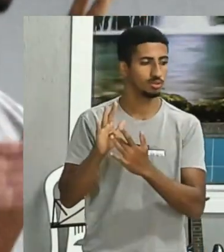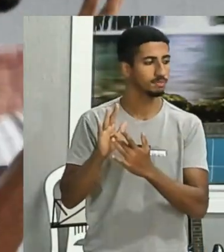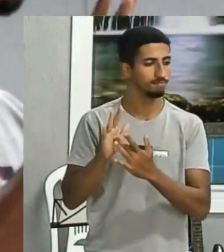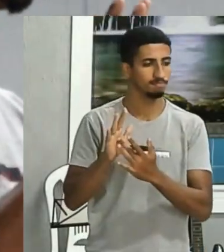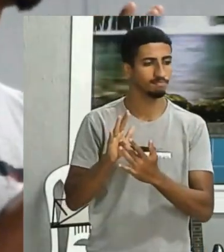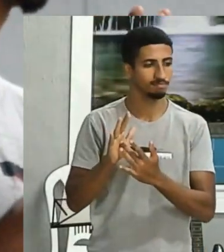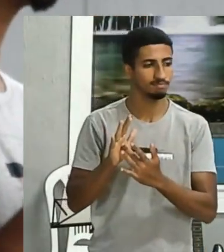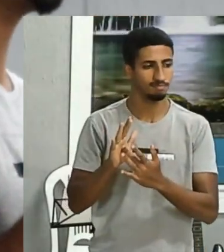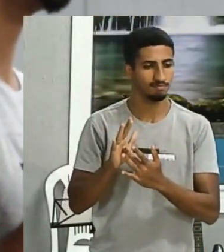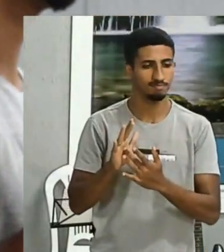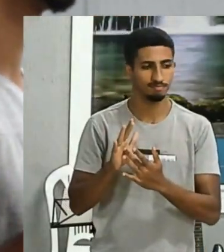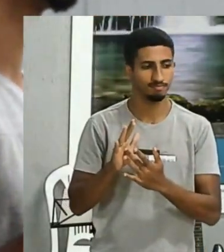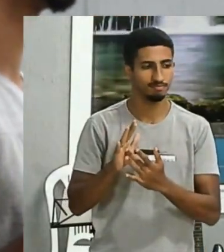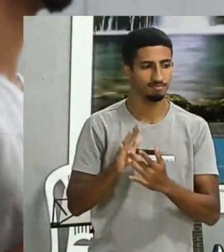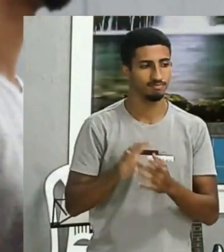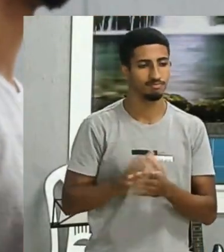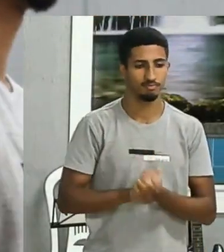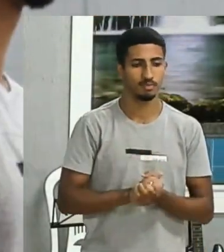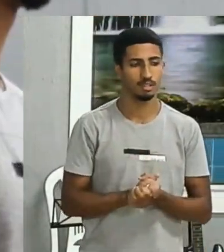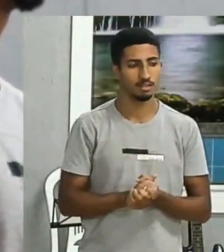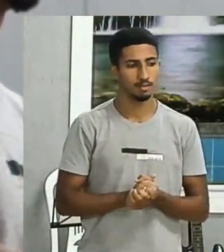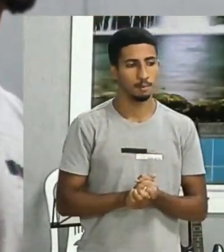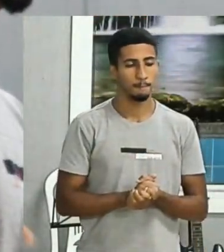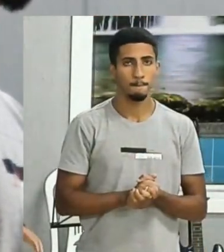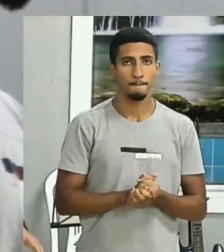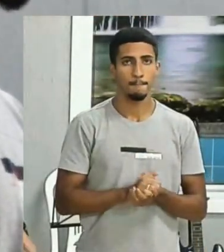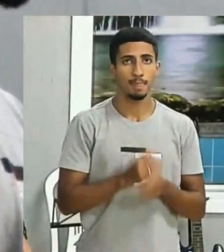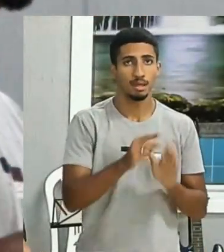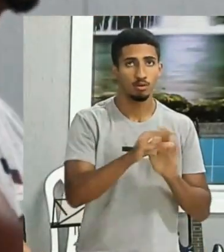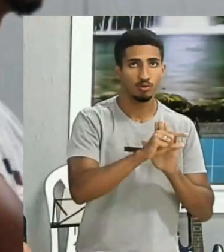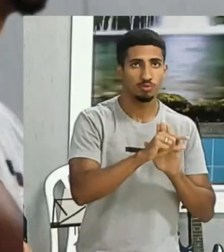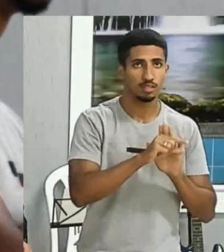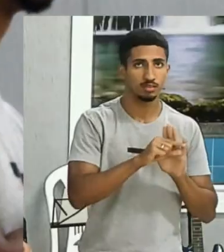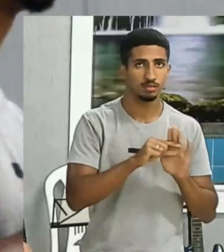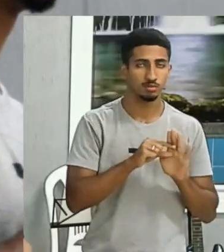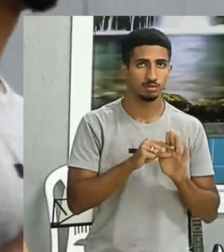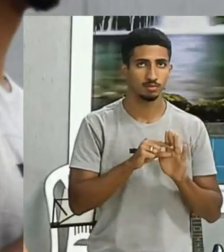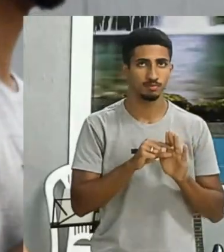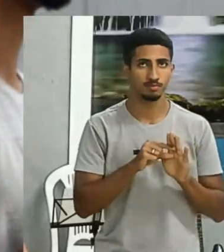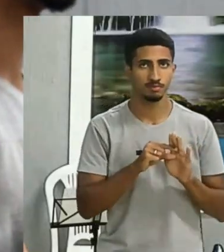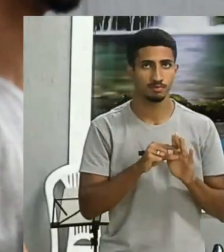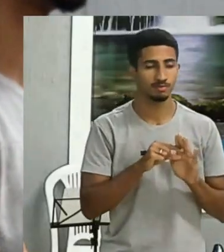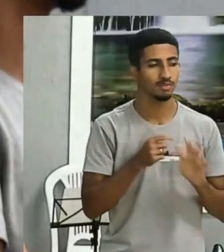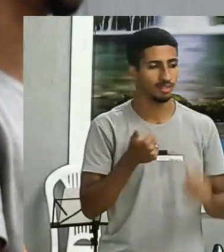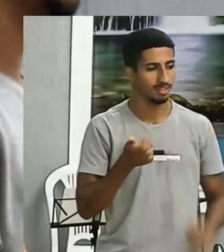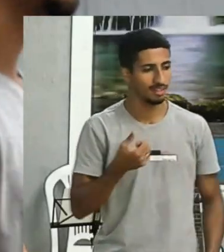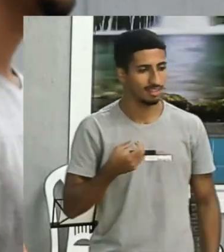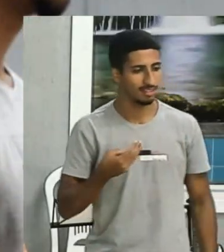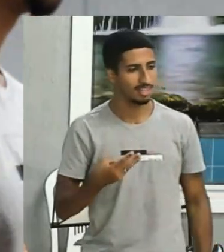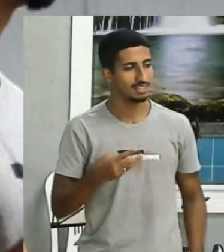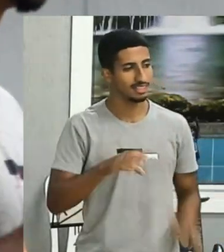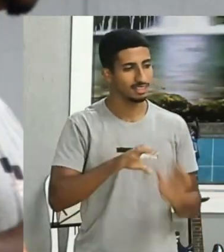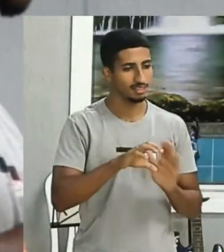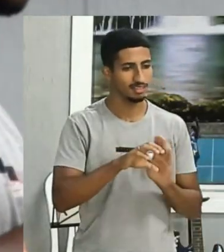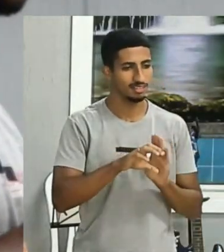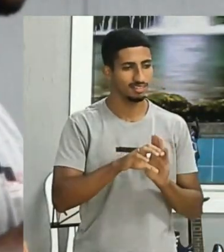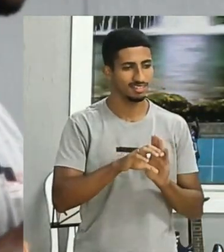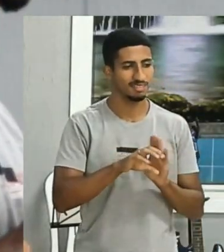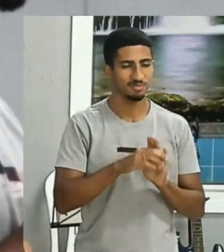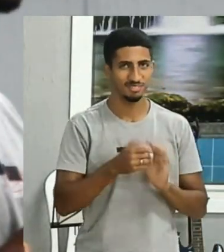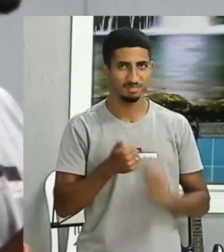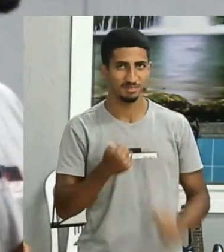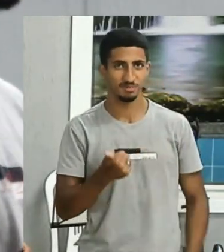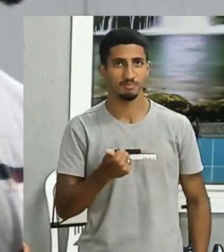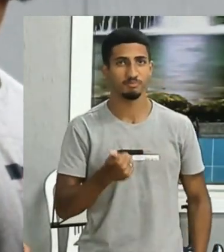a partir da segunda parte, da parte B do versículo 13, capítulo 1 de